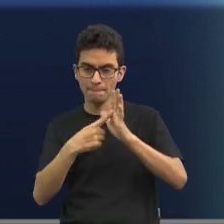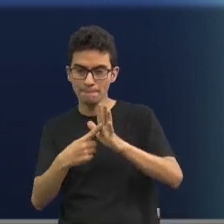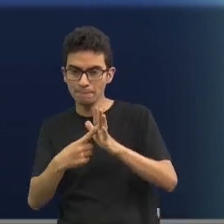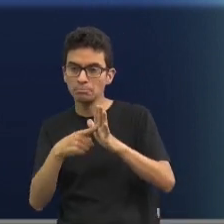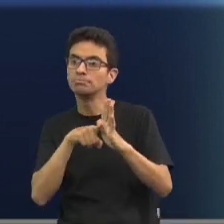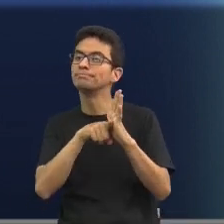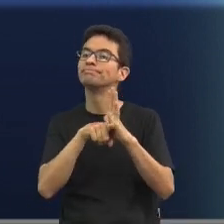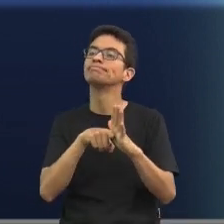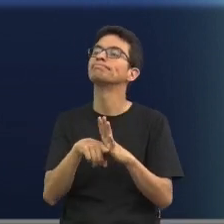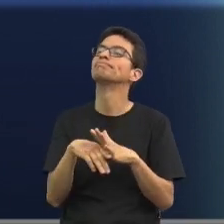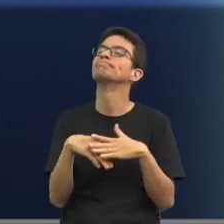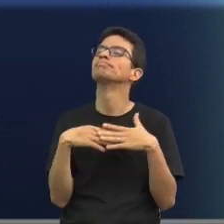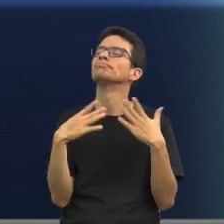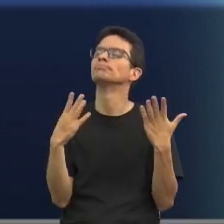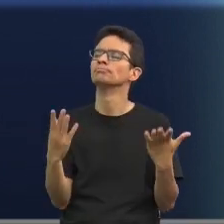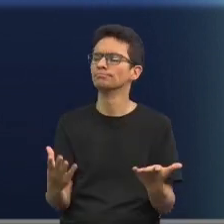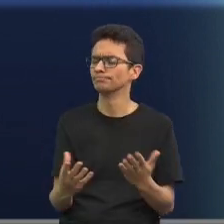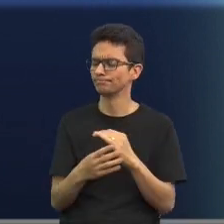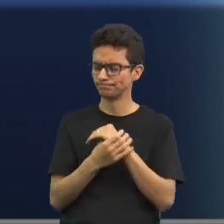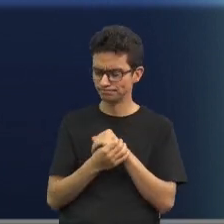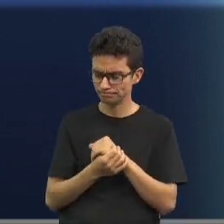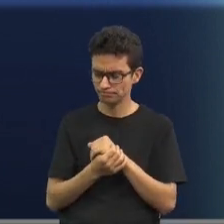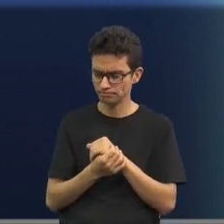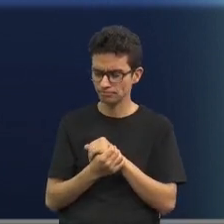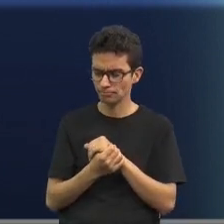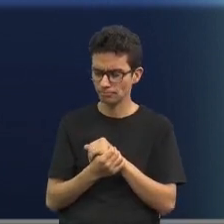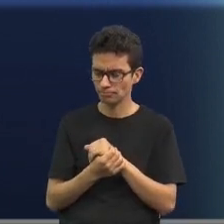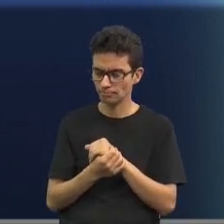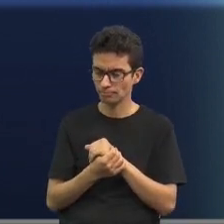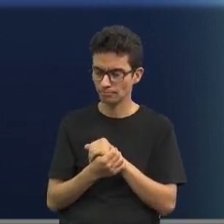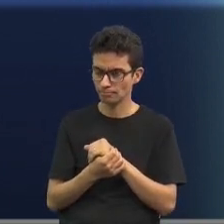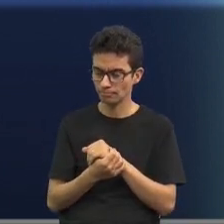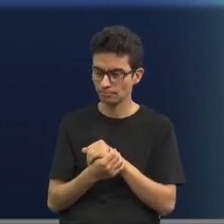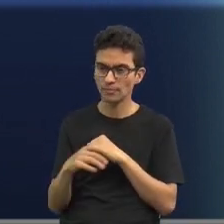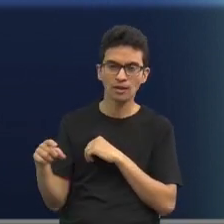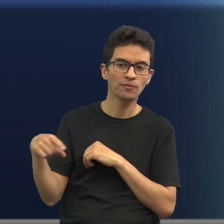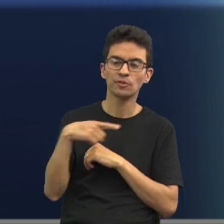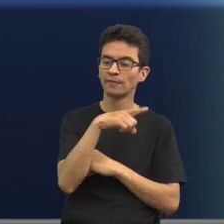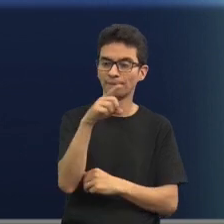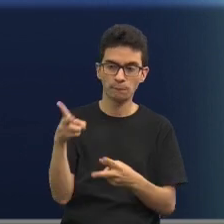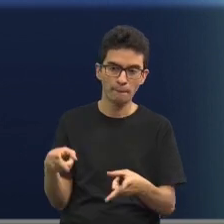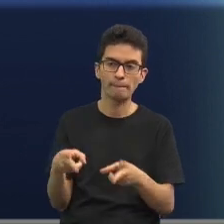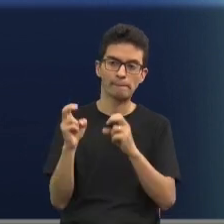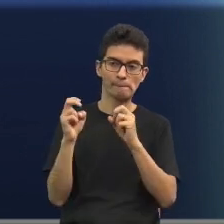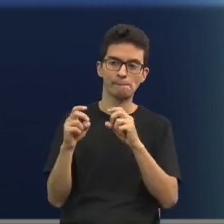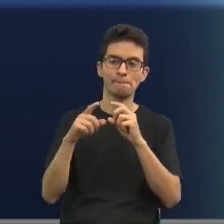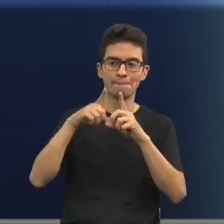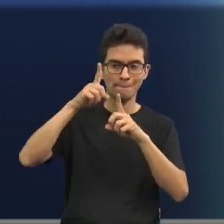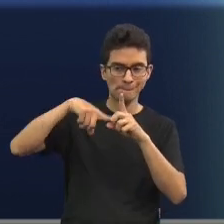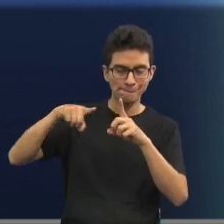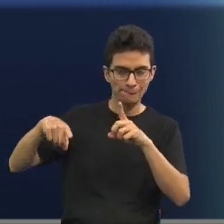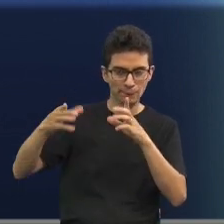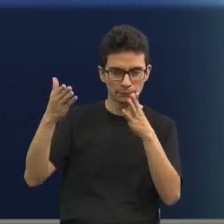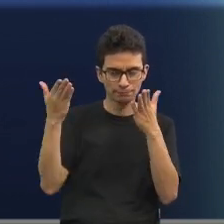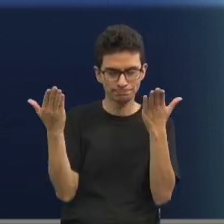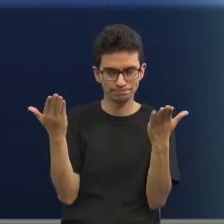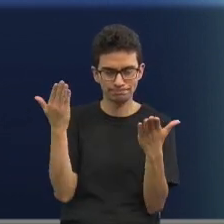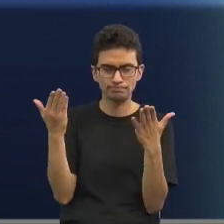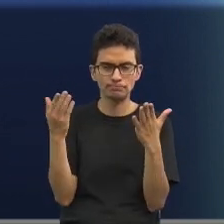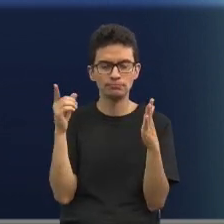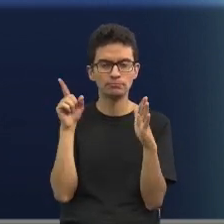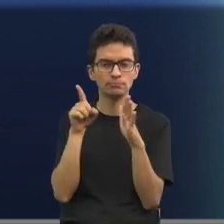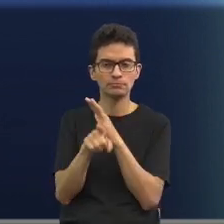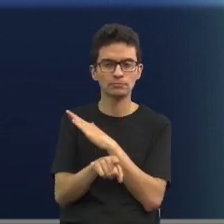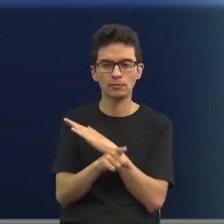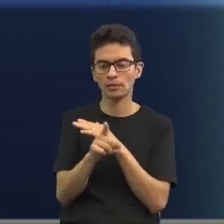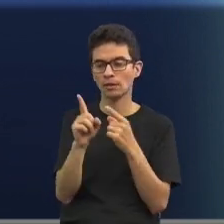de bastava percebeu esquema desenhado no enunciado e coletar de lá a